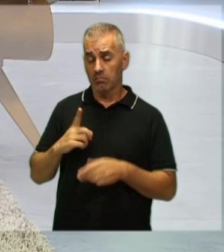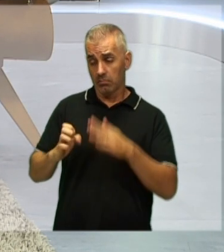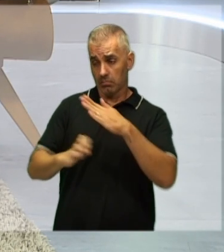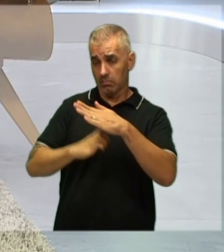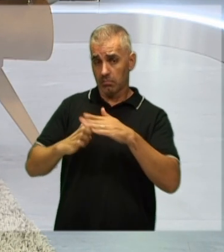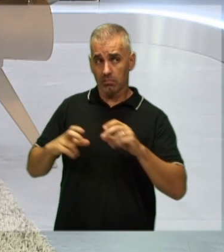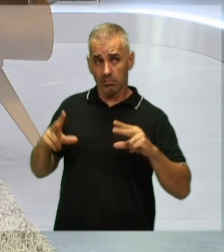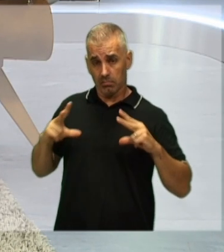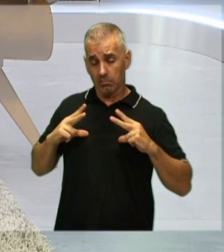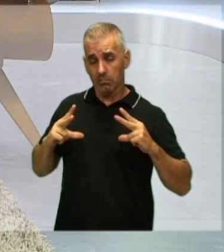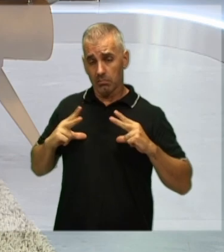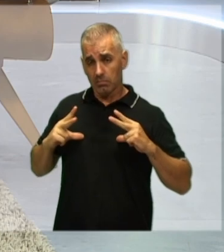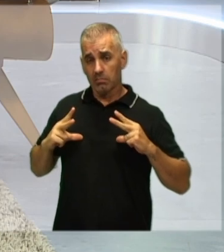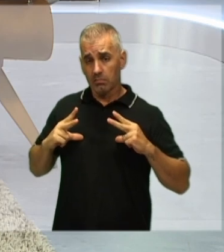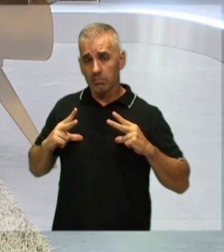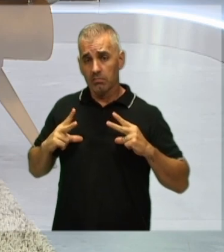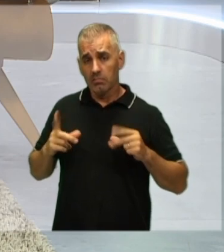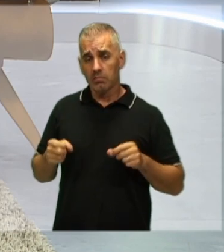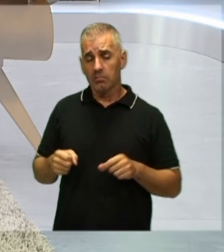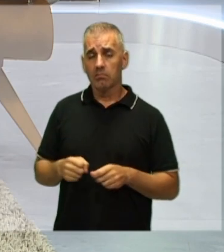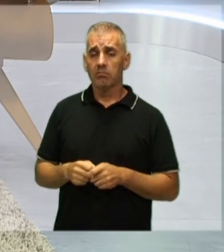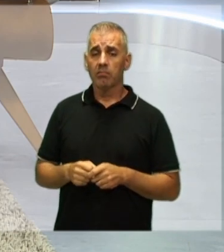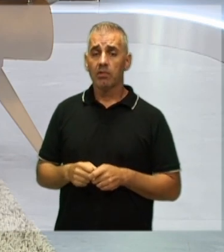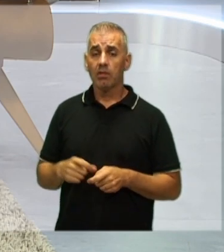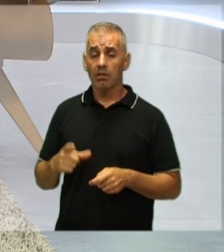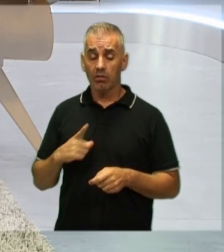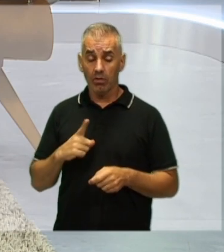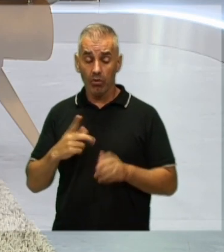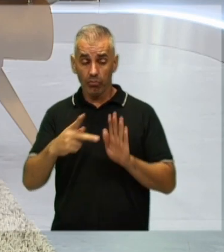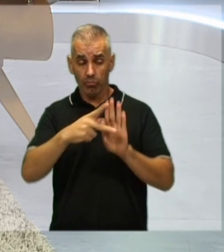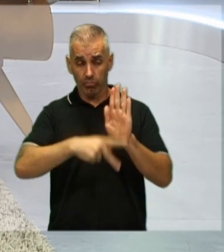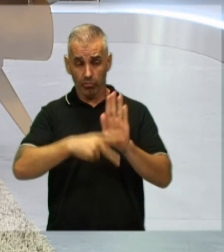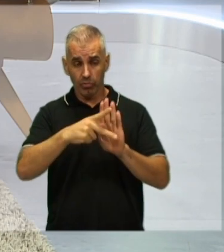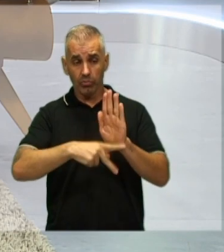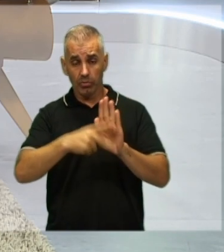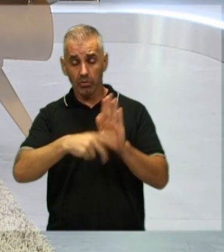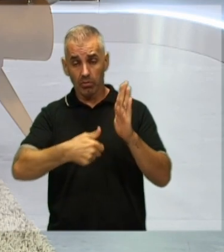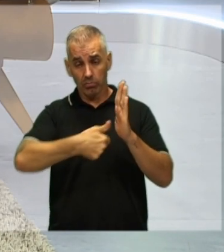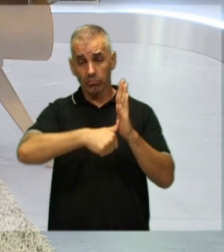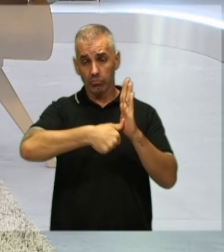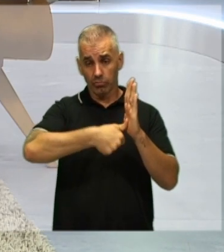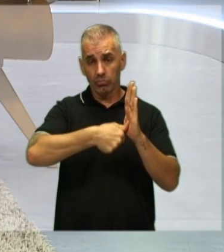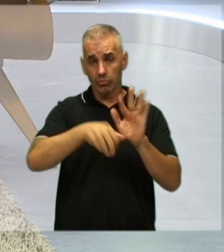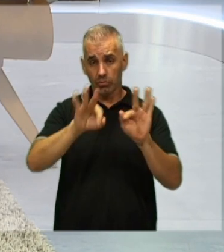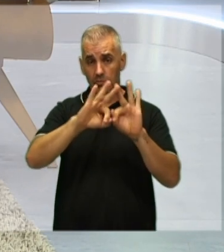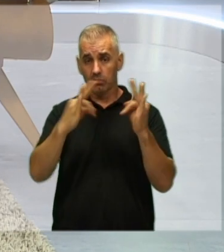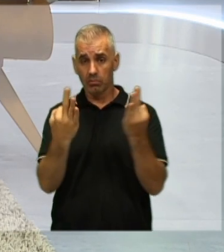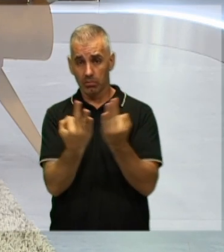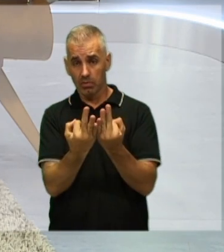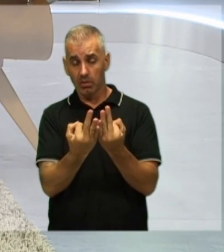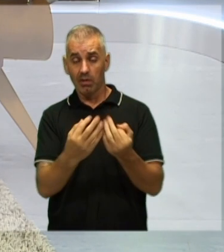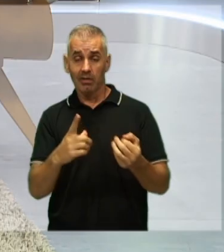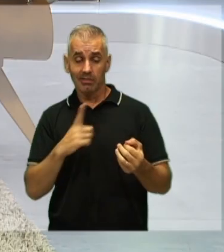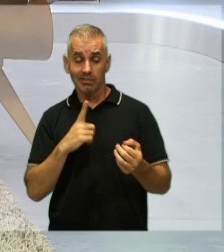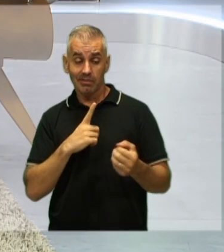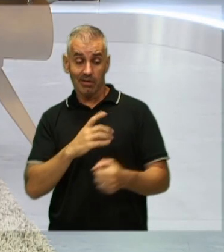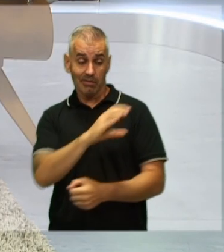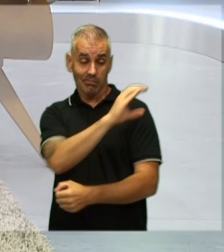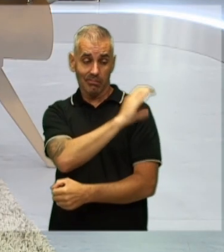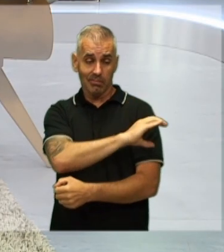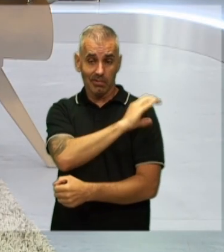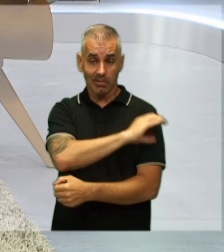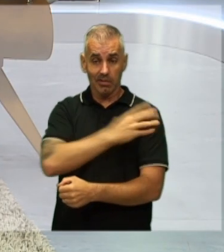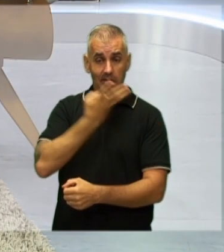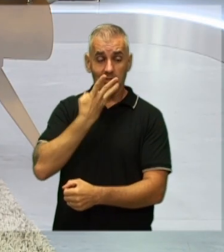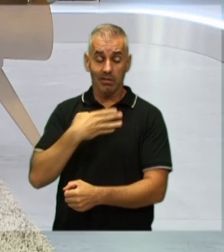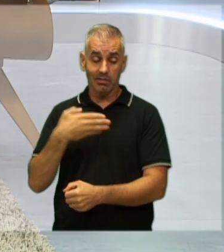exemplo, a Neoterra, que é um projeto ali do selo familiar. Se ela ter uma creche lá,